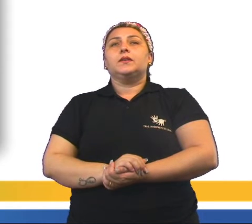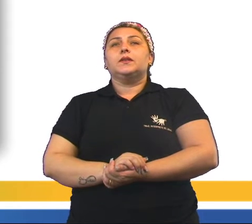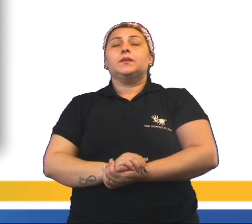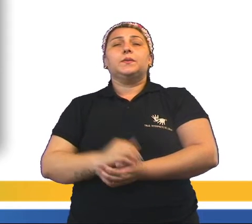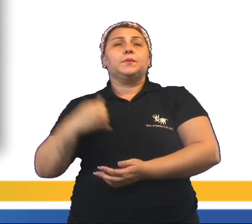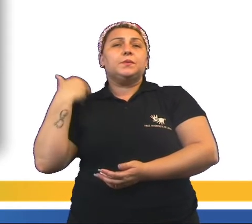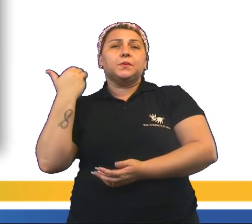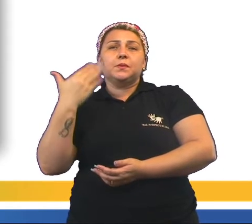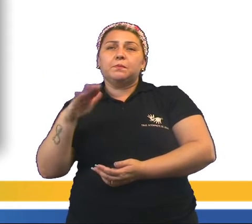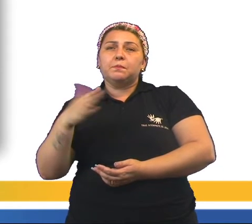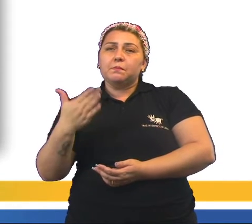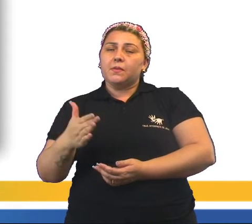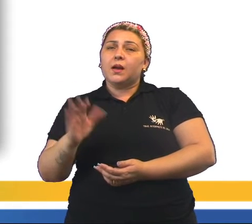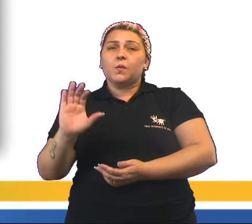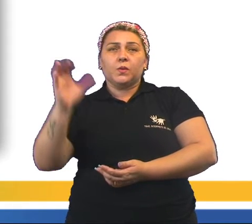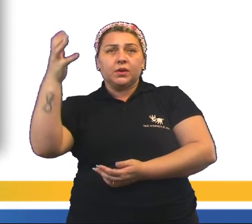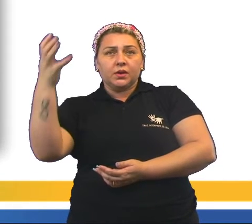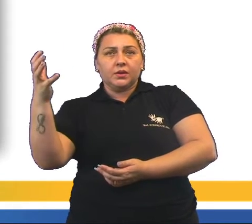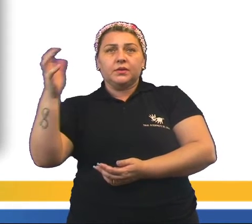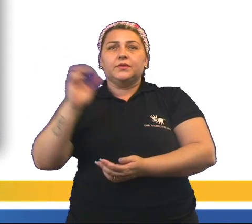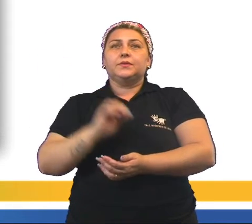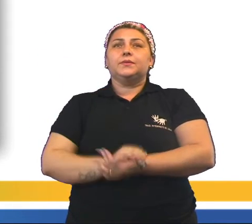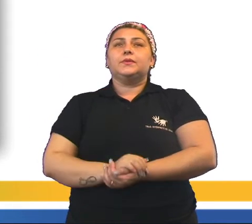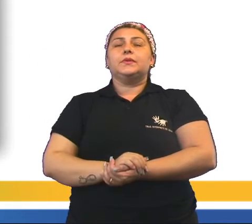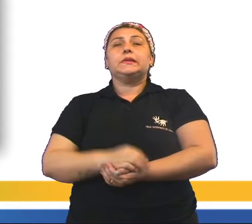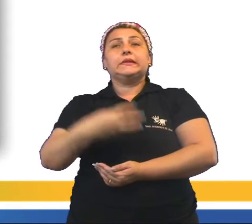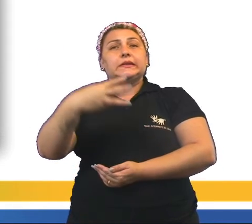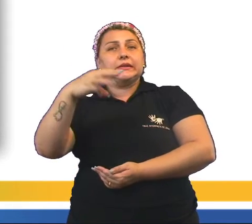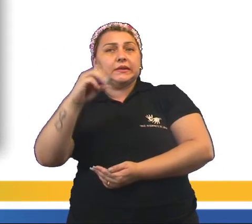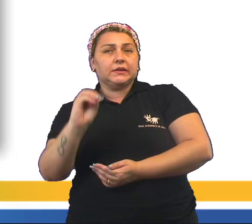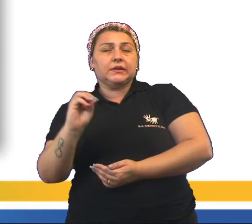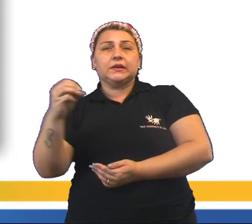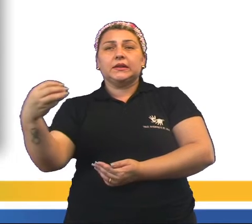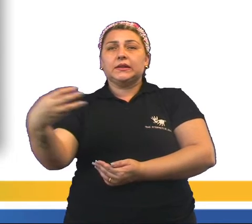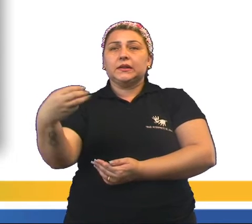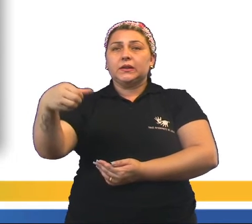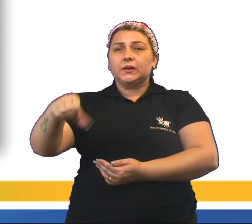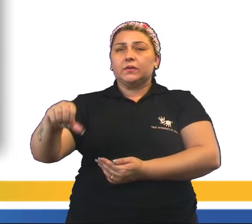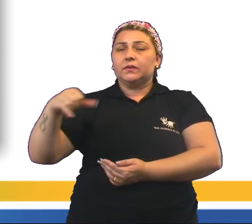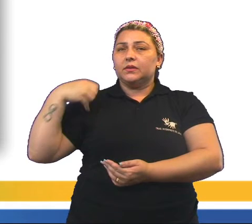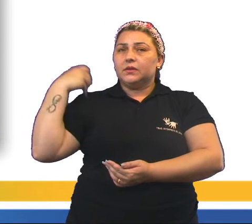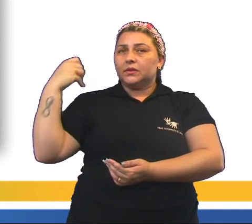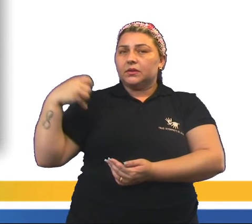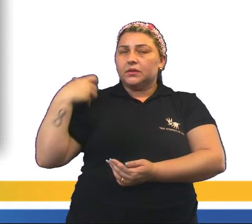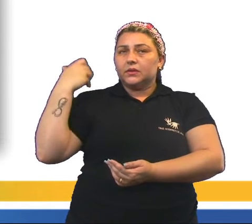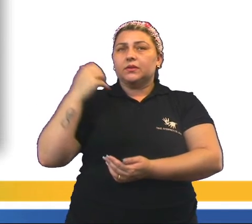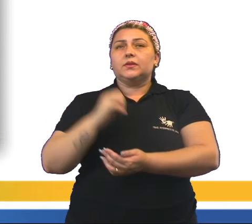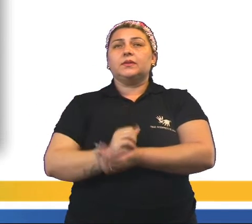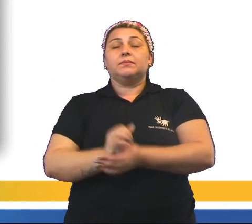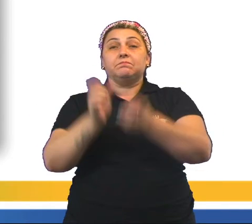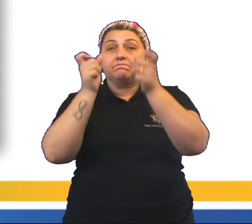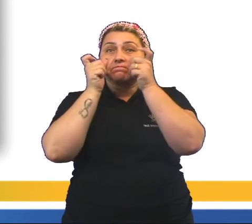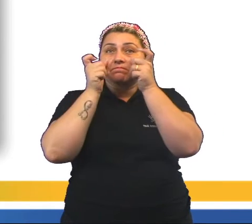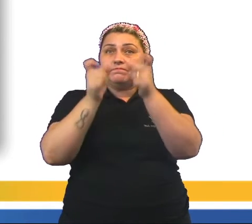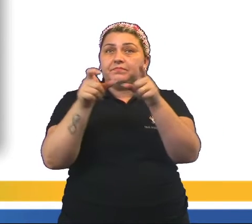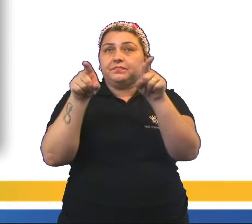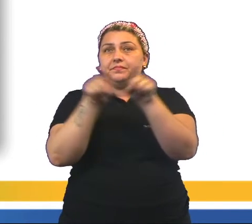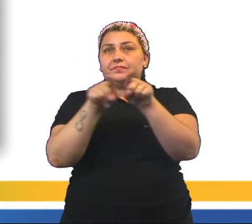faixa etária mais comum se deu entre os 30 e 39 anos. E prestem